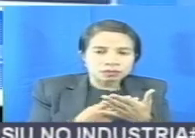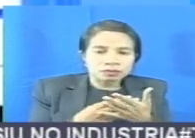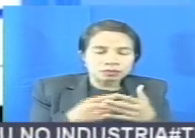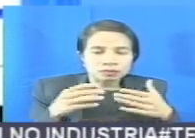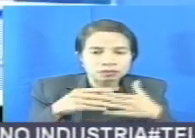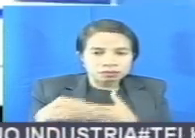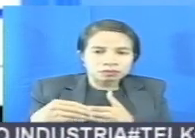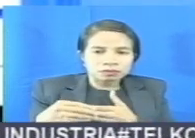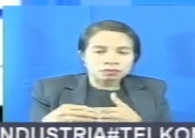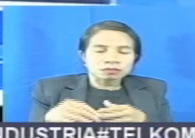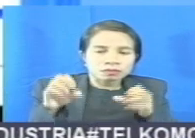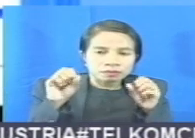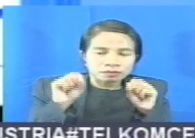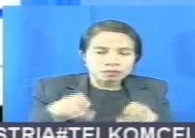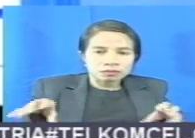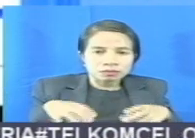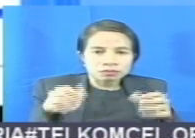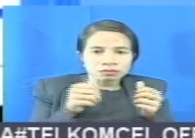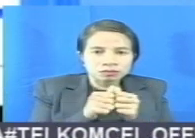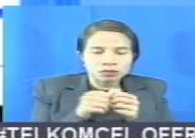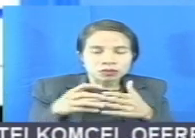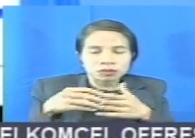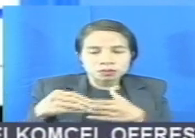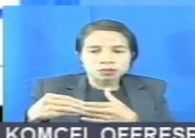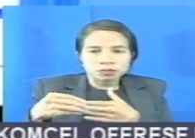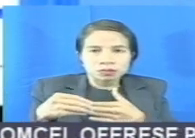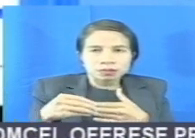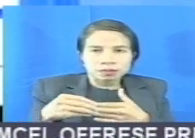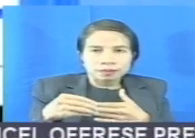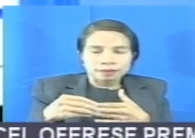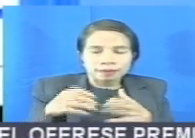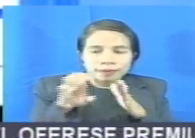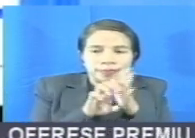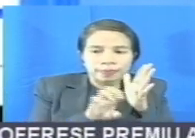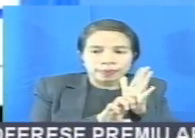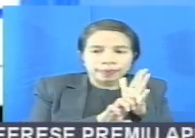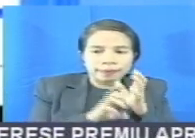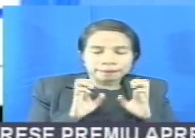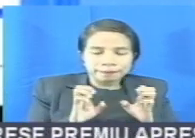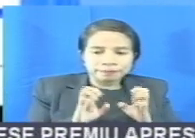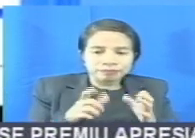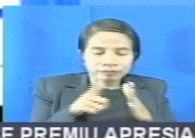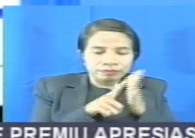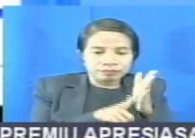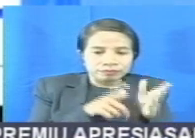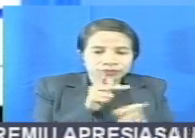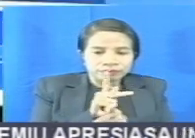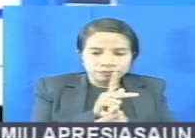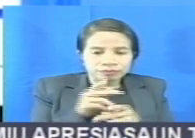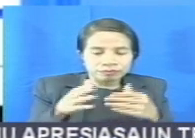autoridade, para a coordenação. E liga o estado de emergência ou lei de proteção civil e tem